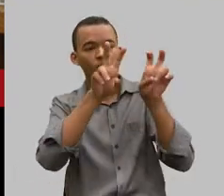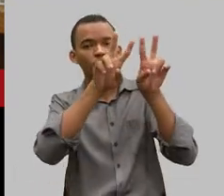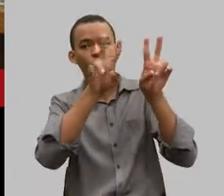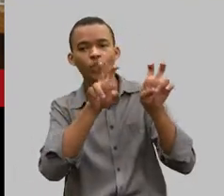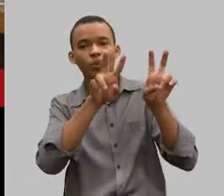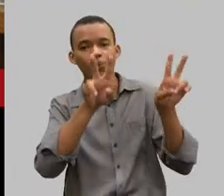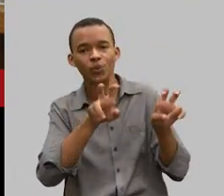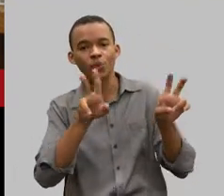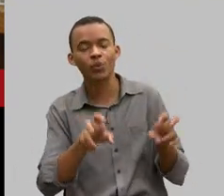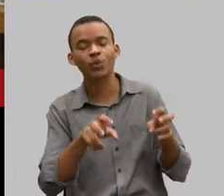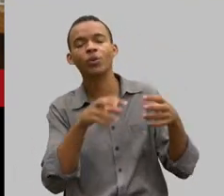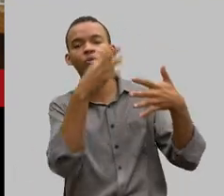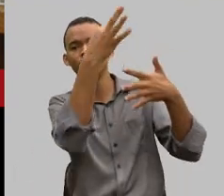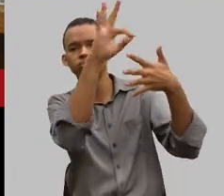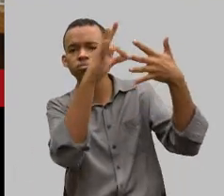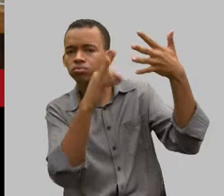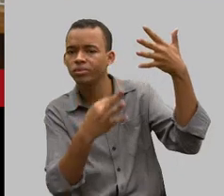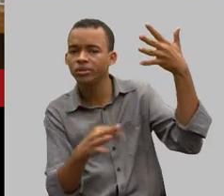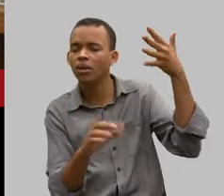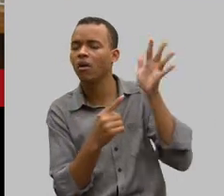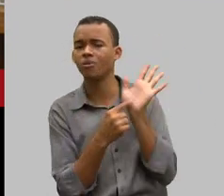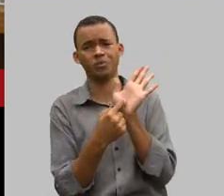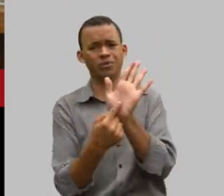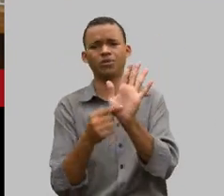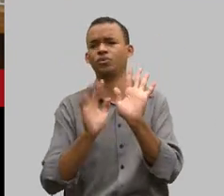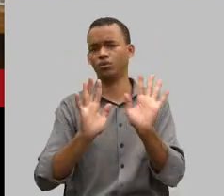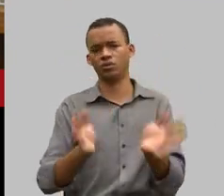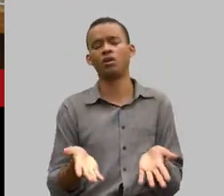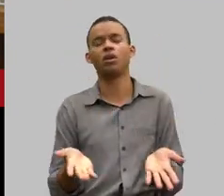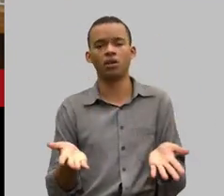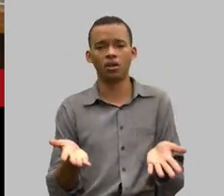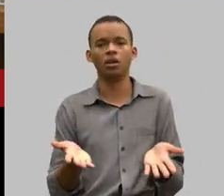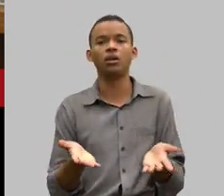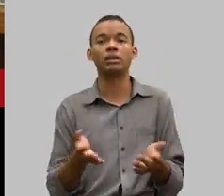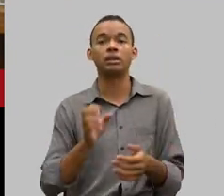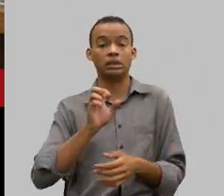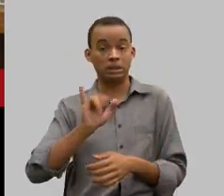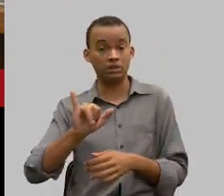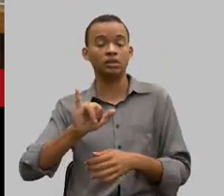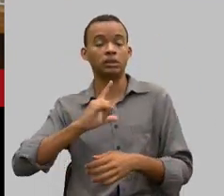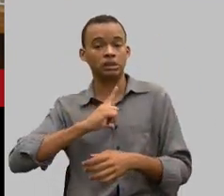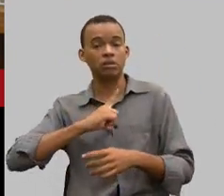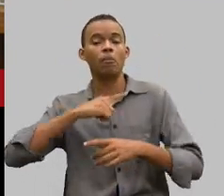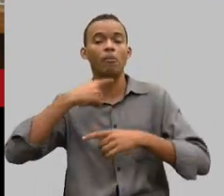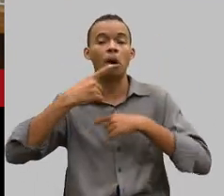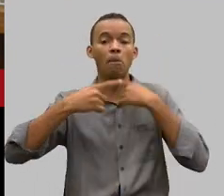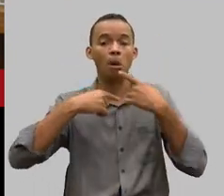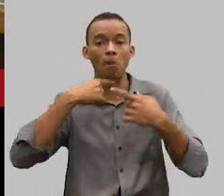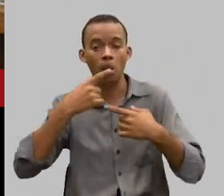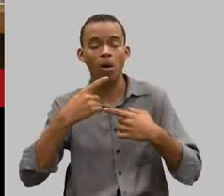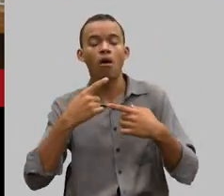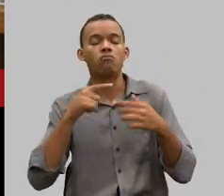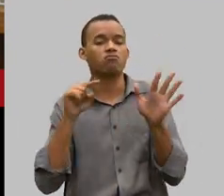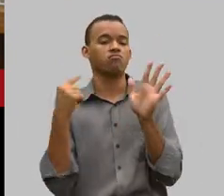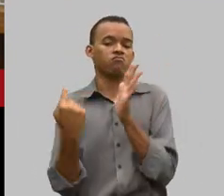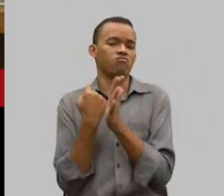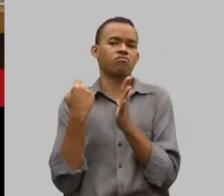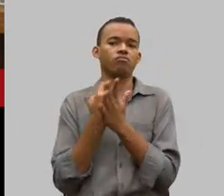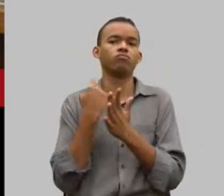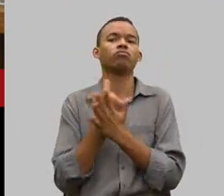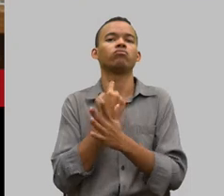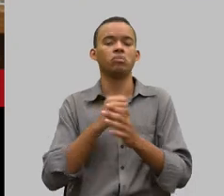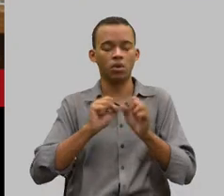eu prestei contas do meu trabalho e caso tenha qualquer questionamento naquilo que é oriundo da minha pasta eu estou